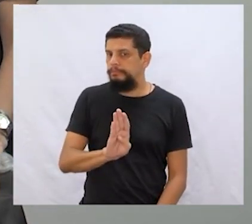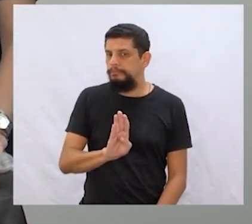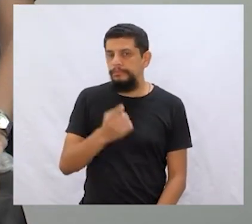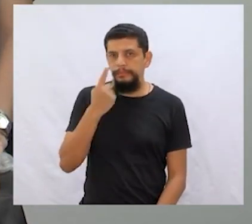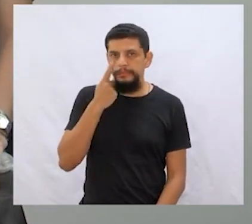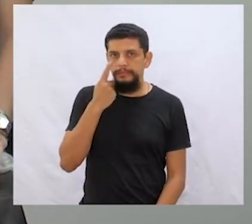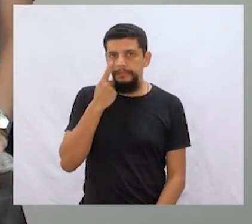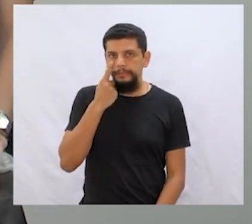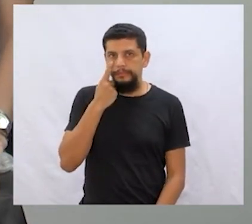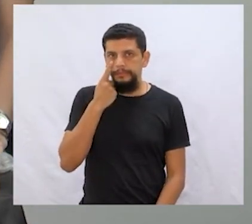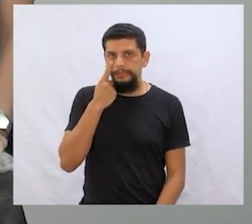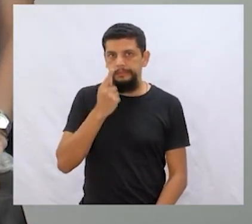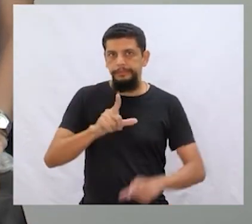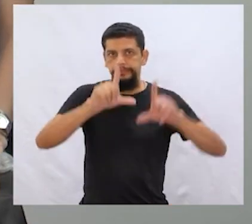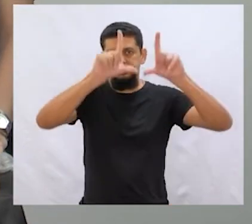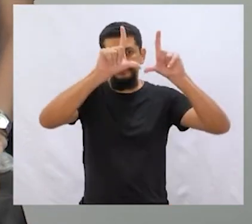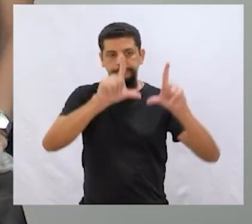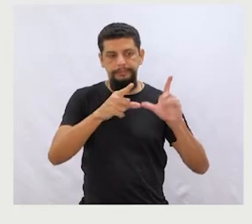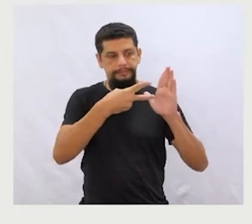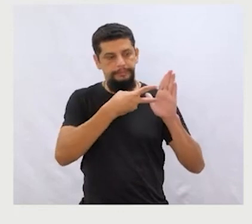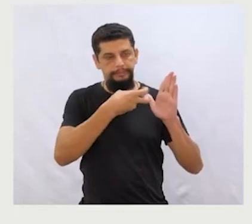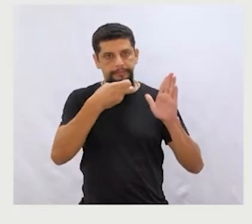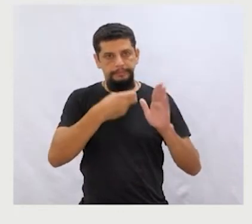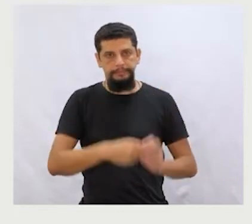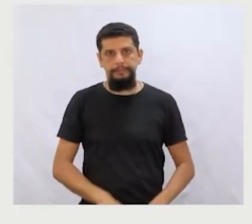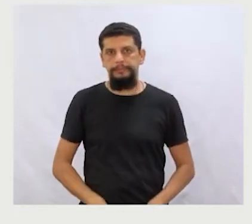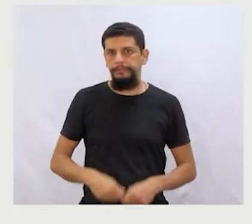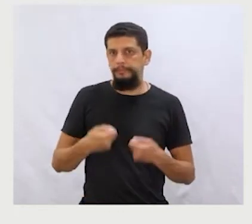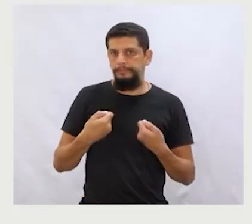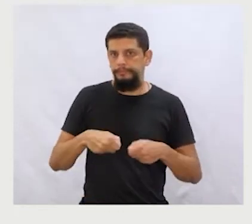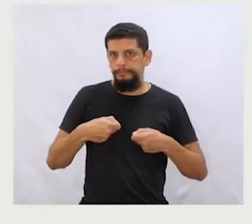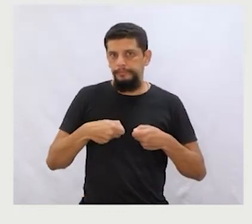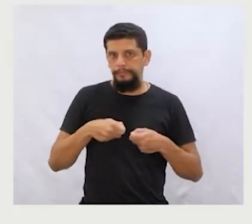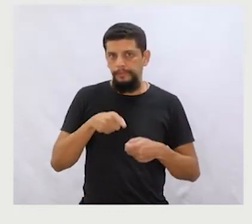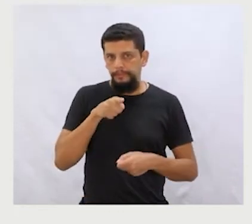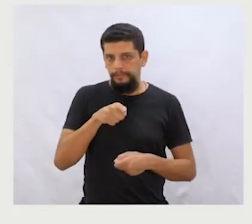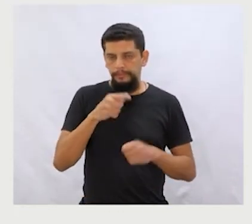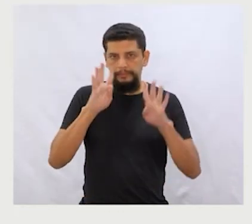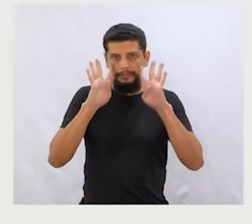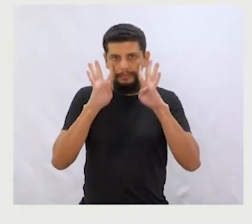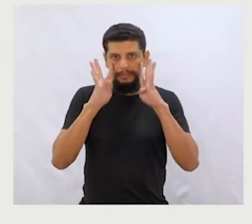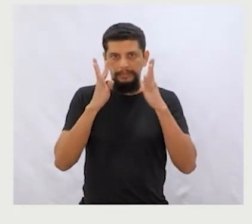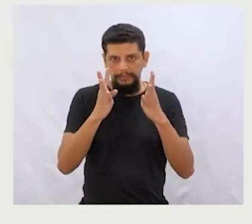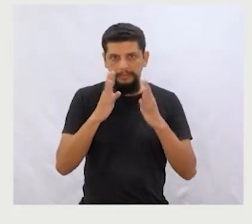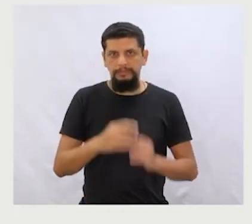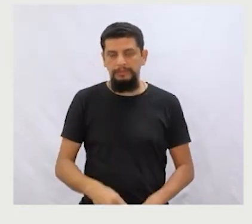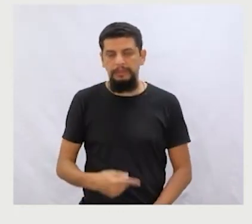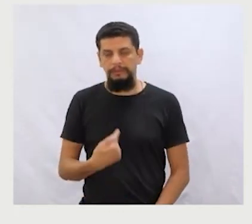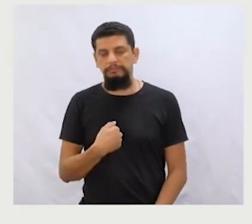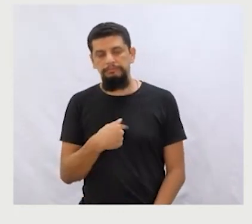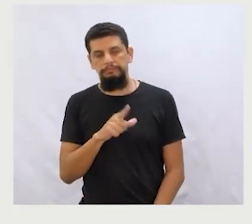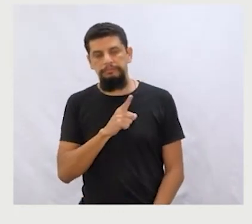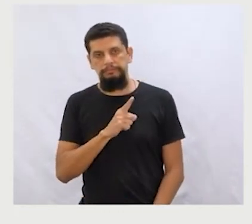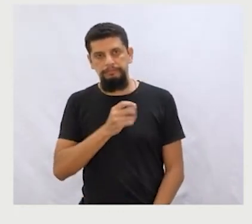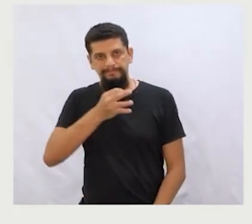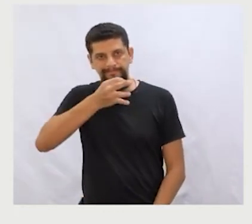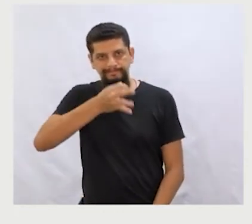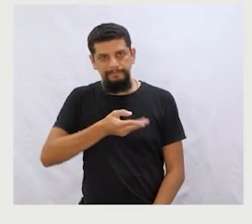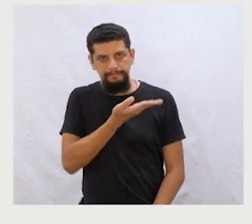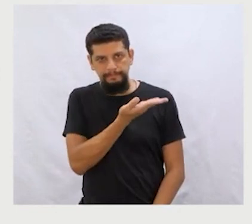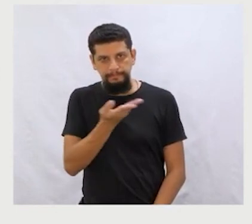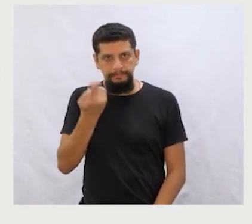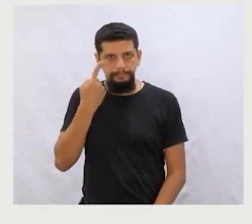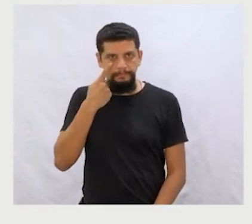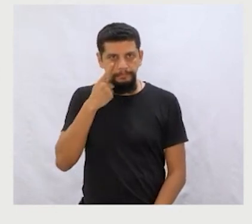né? Era. Vamos ver? Vamos. De olho lá na tela. Então, vocês prestaram bastante atenção e eu tenho certeza que